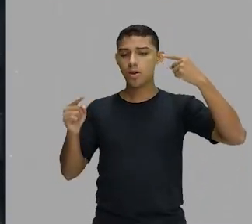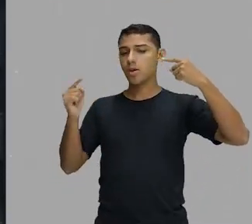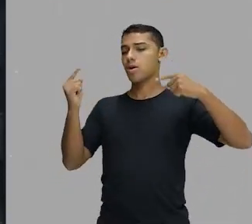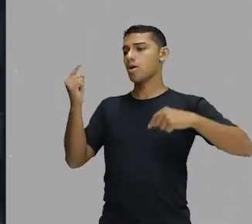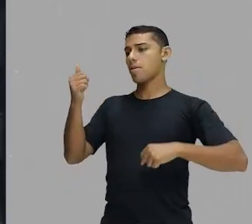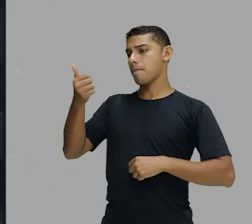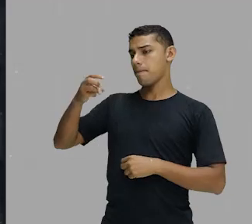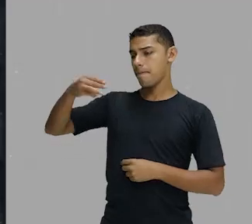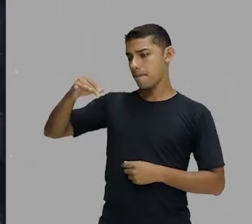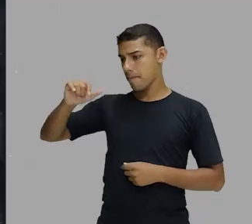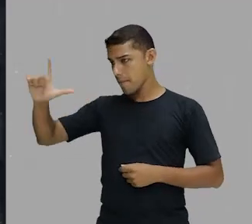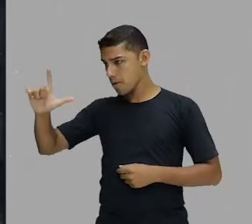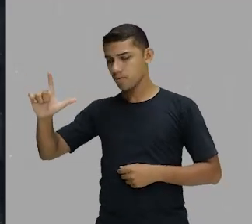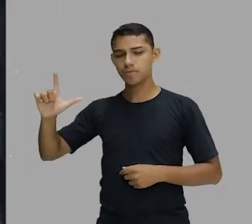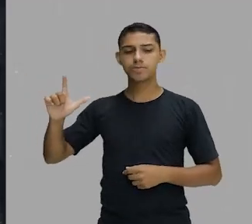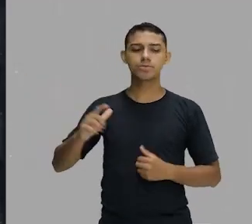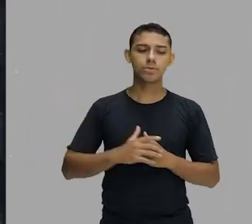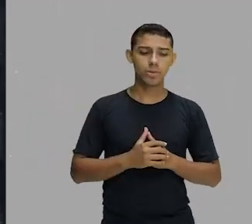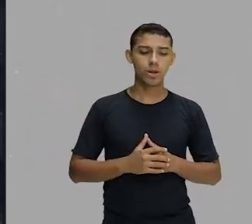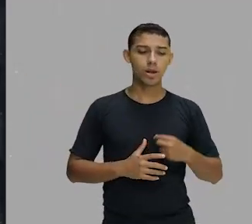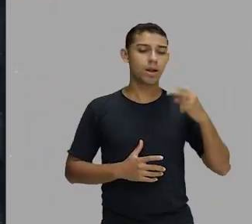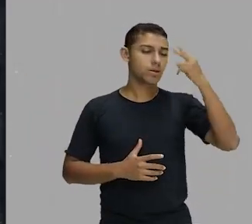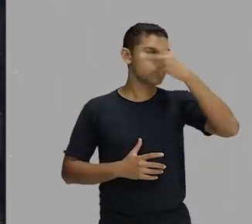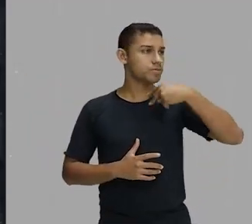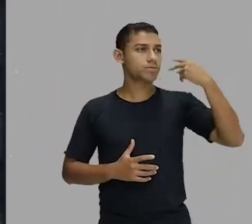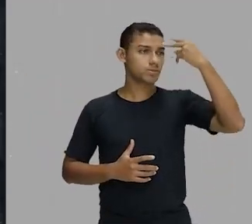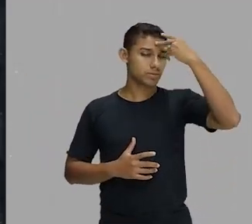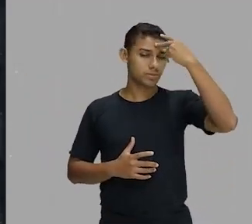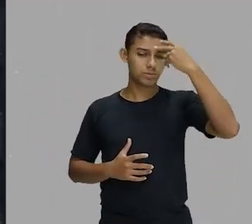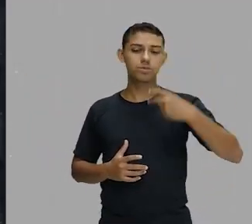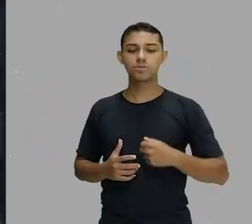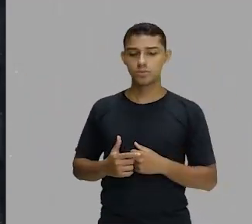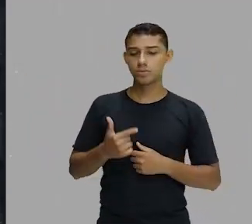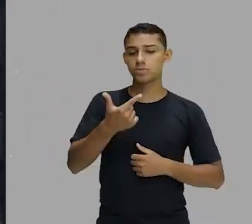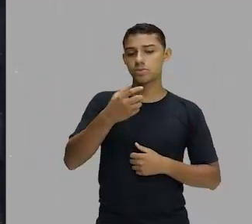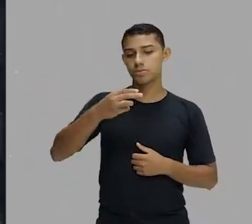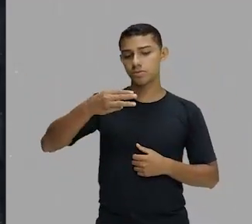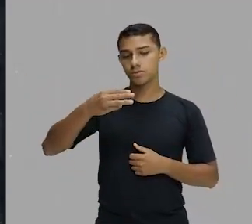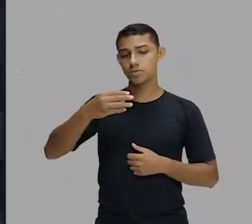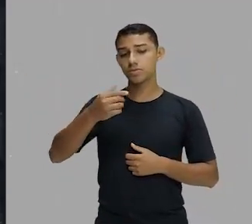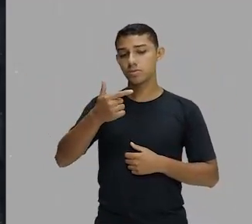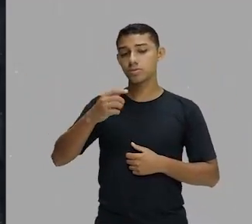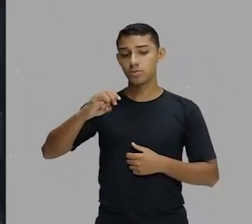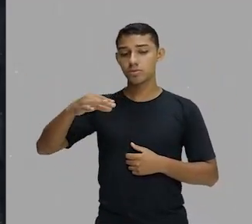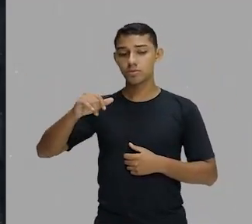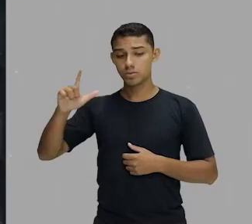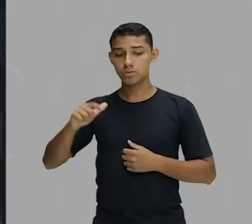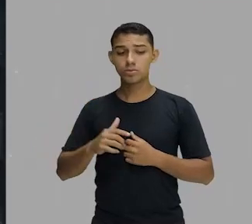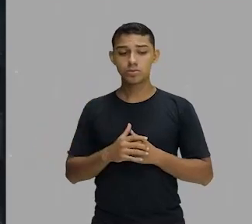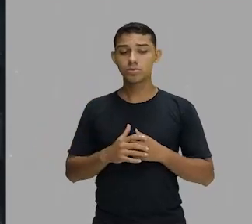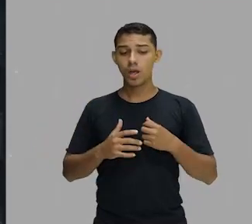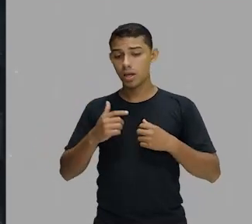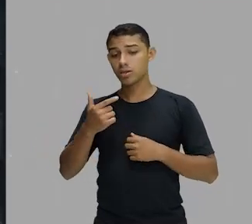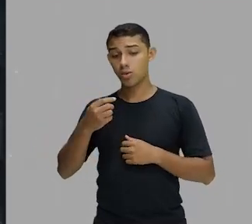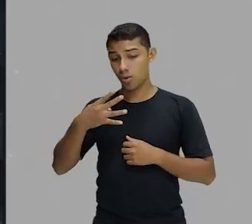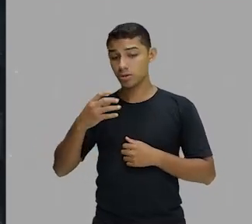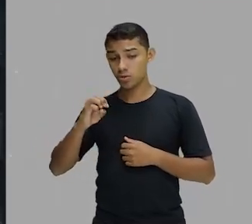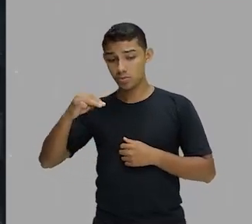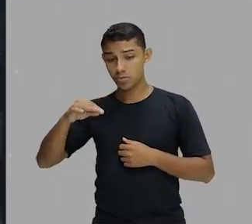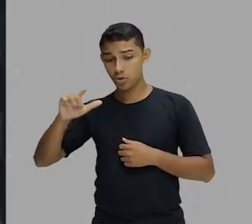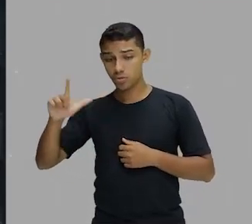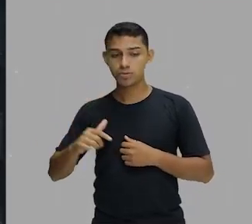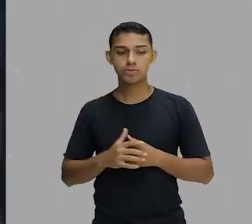com 1000, foi para 2000. E na segunda hora, qual vai ser a nossa resposta? Na segunda hora, eu tenho 4000 bactérias. E na terceira